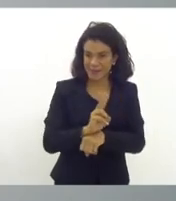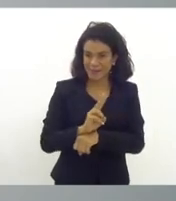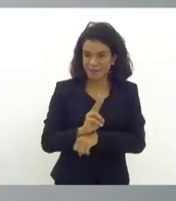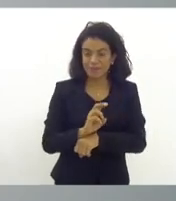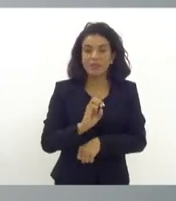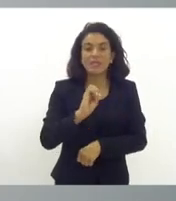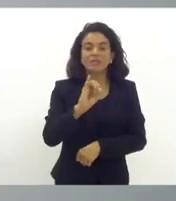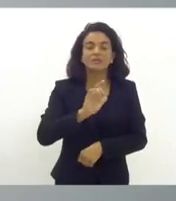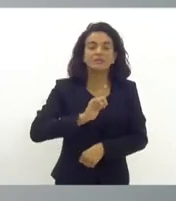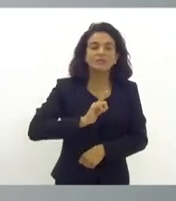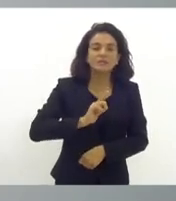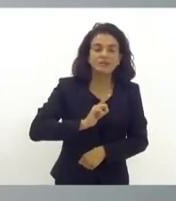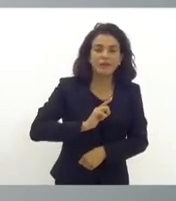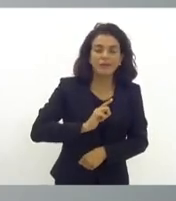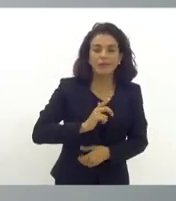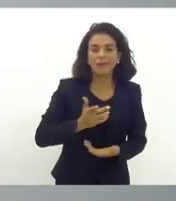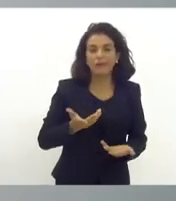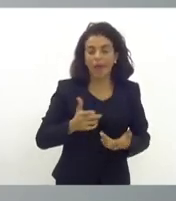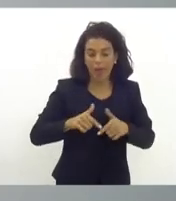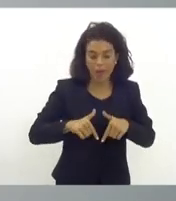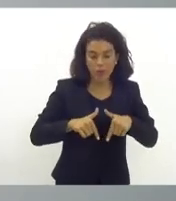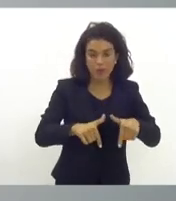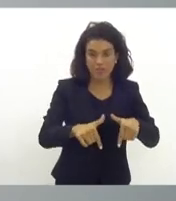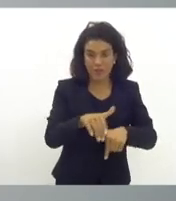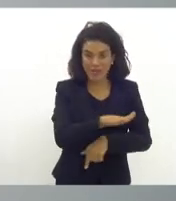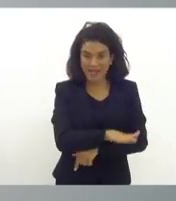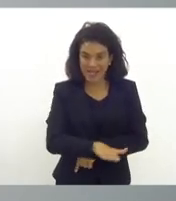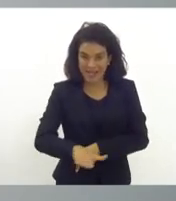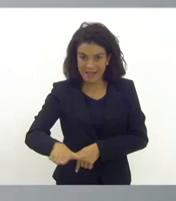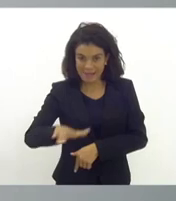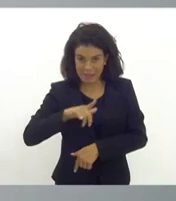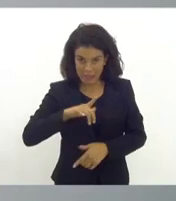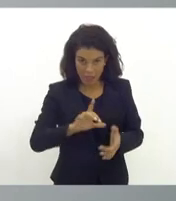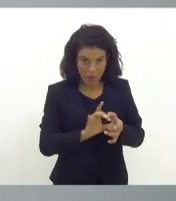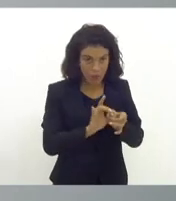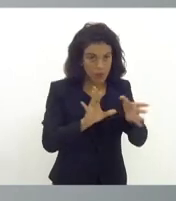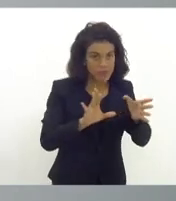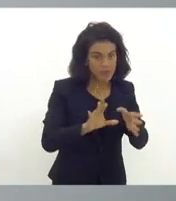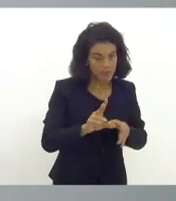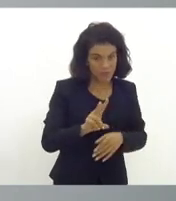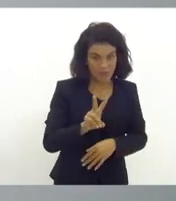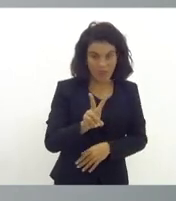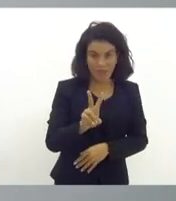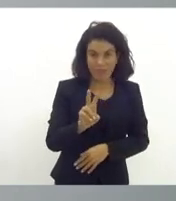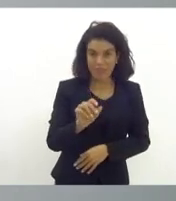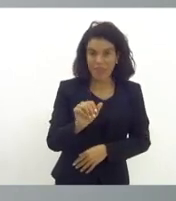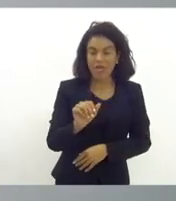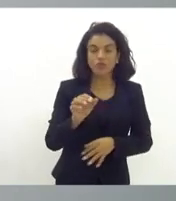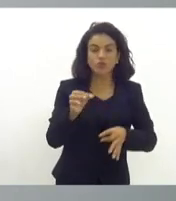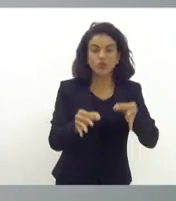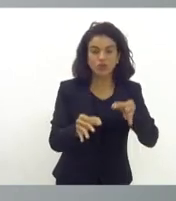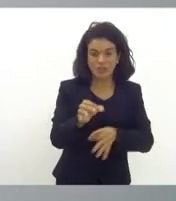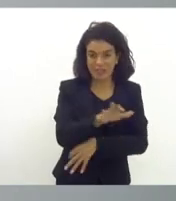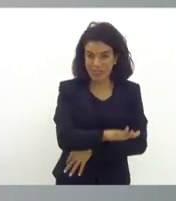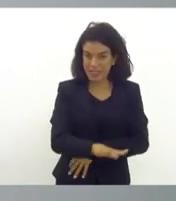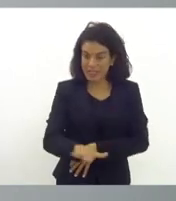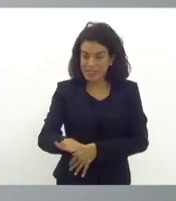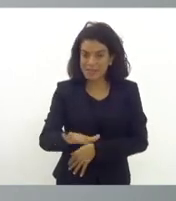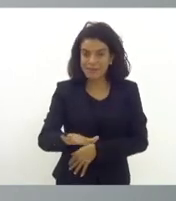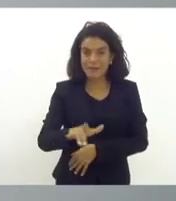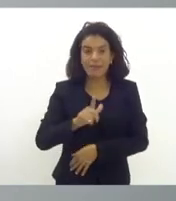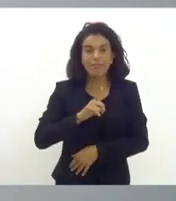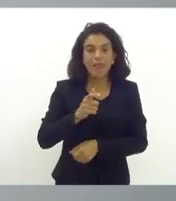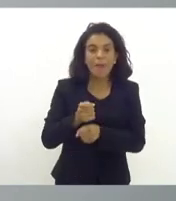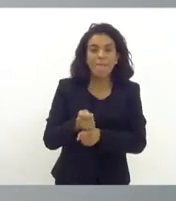se envolve a atuação de crianças se possui autorização da Vara da Infância e Juventude e se há algum tipo de